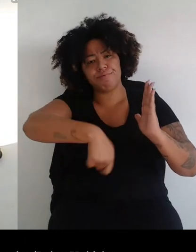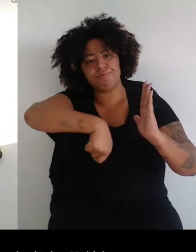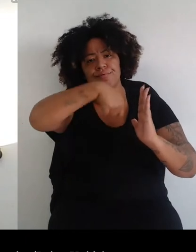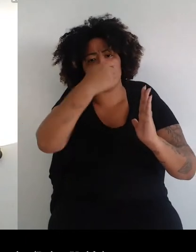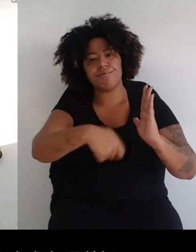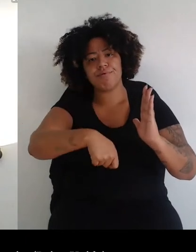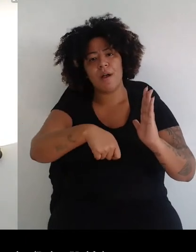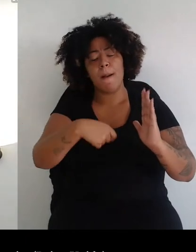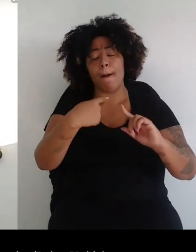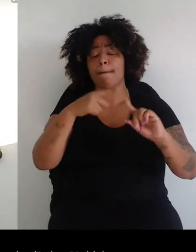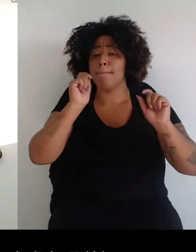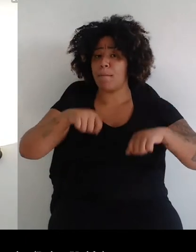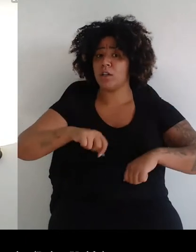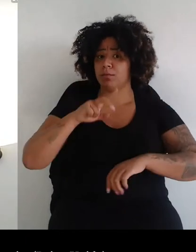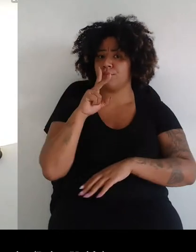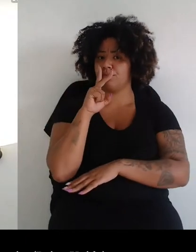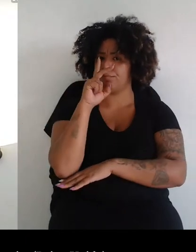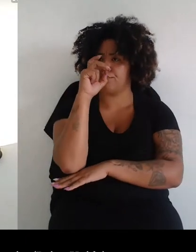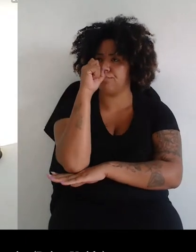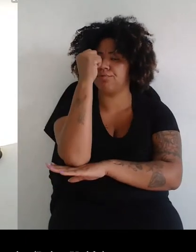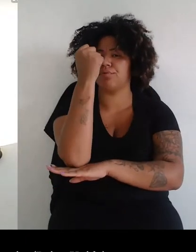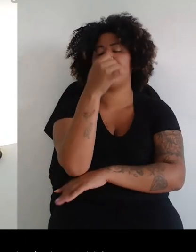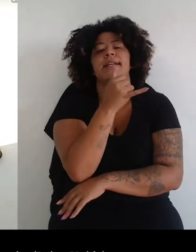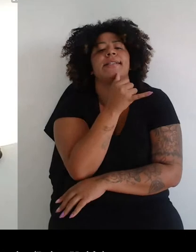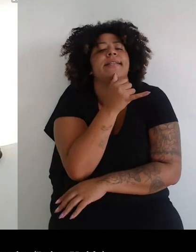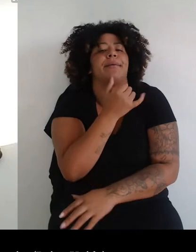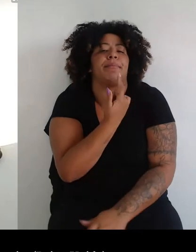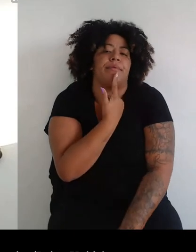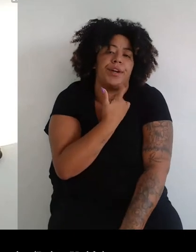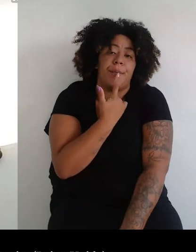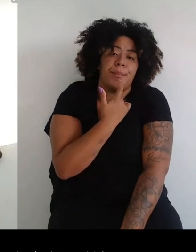intensa pensem naquele vermelho sangue